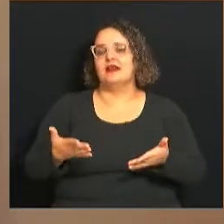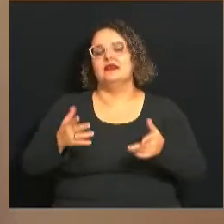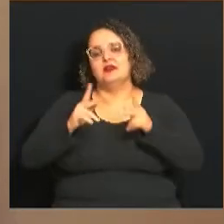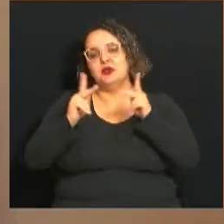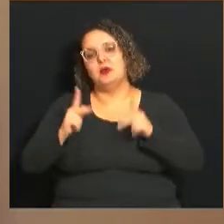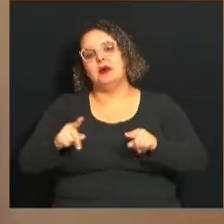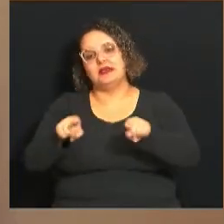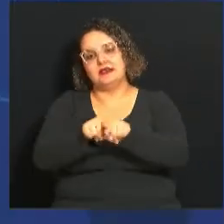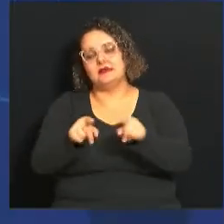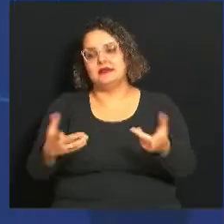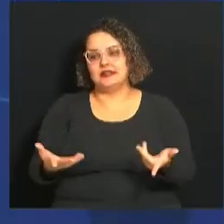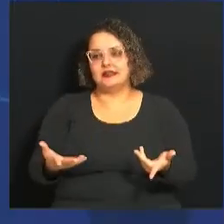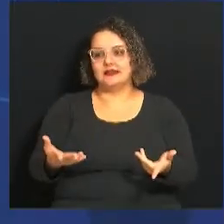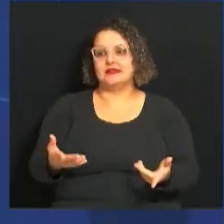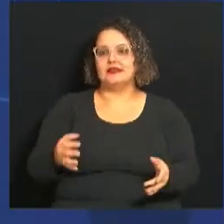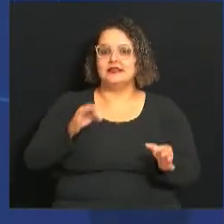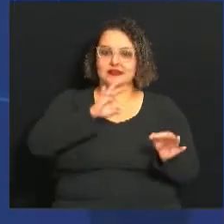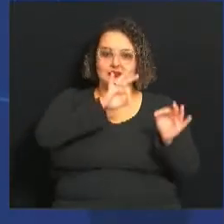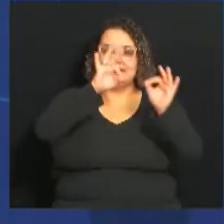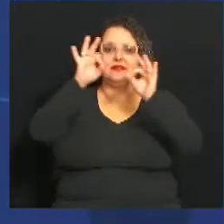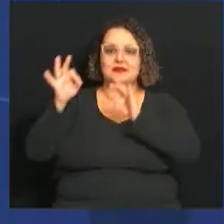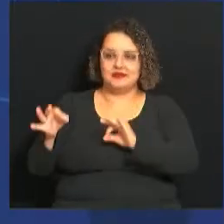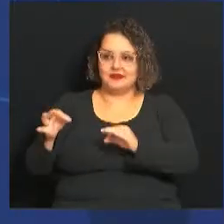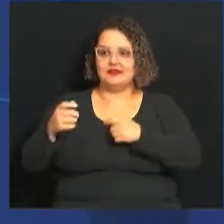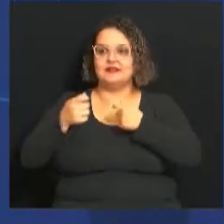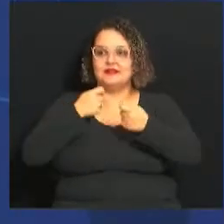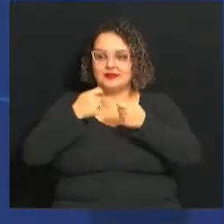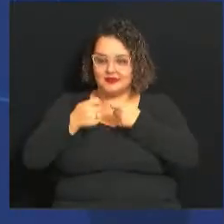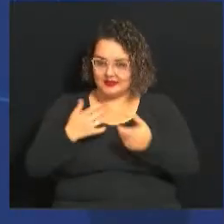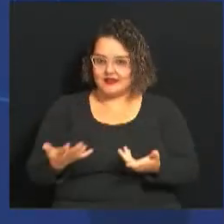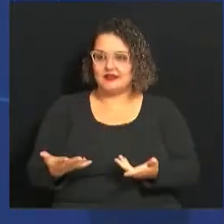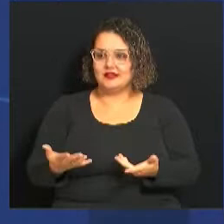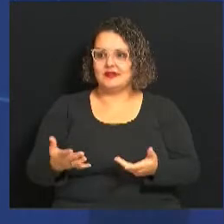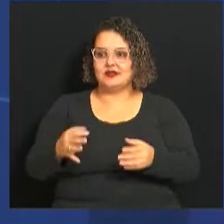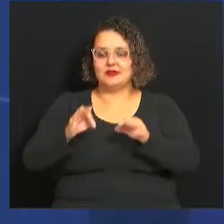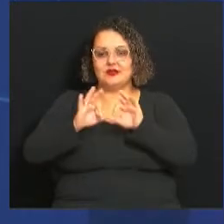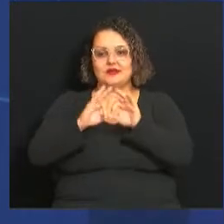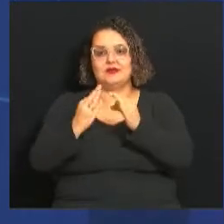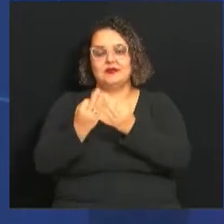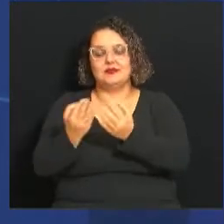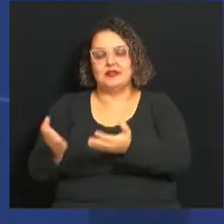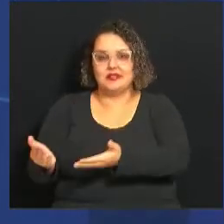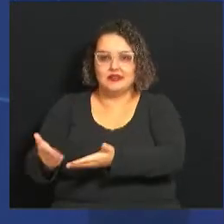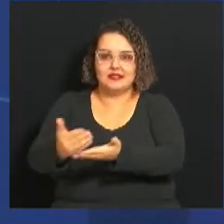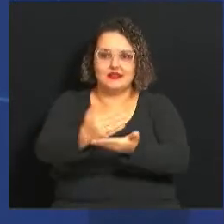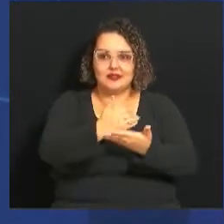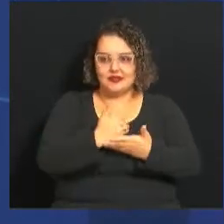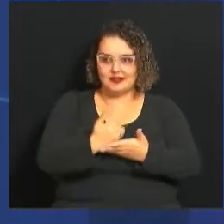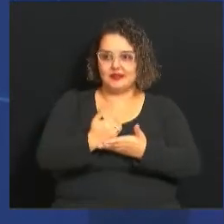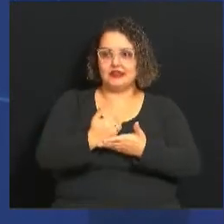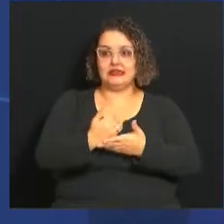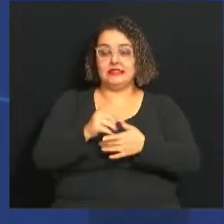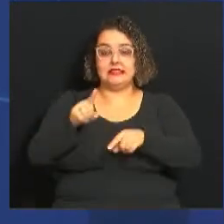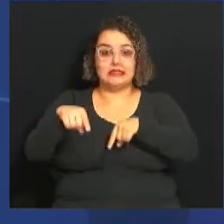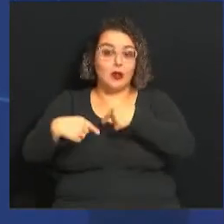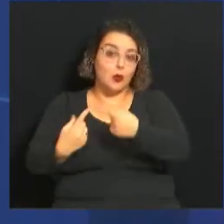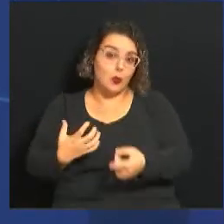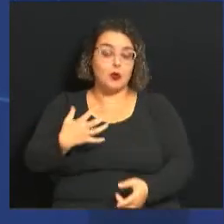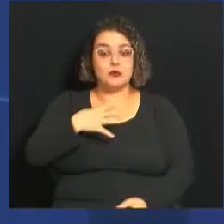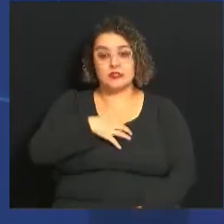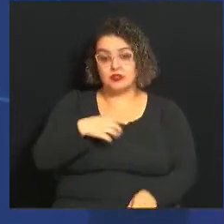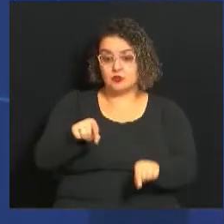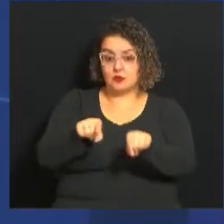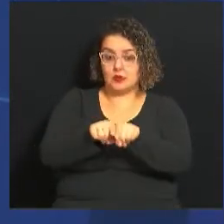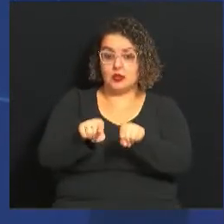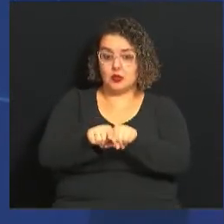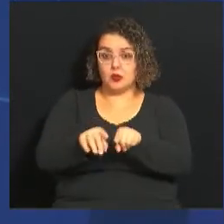você estava acompanhando também, né, esta reportagem sobre a família acolhedora. Há este outro sentimento também, né, de um